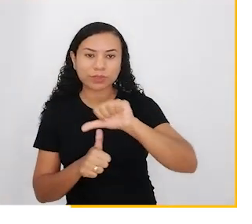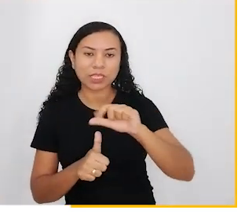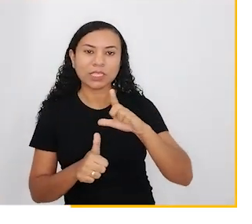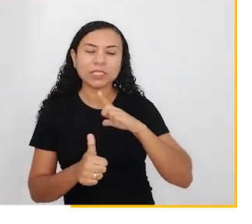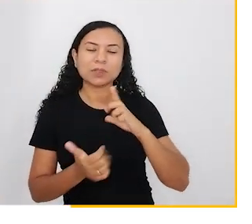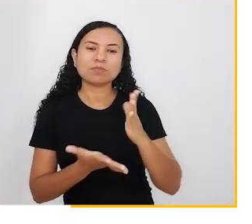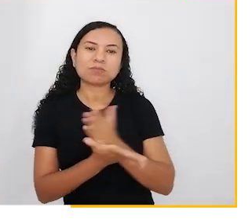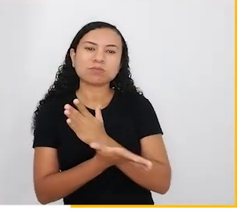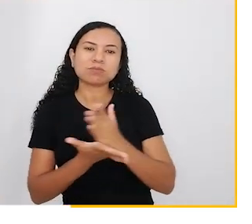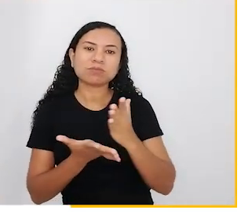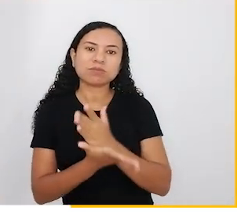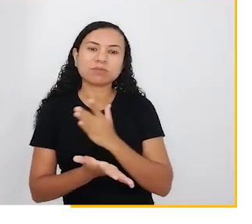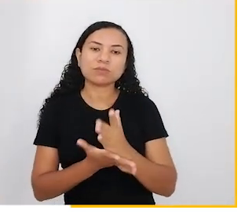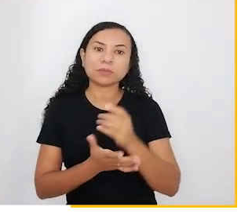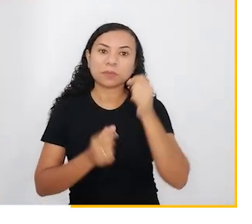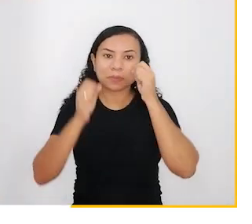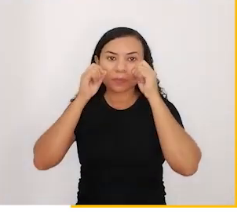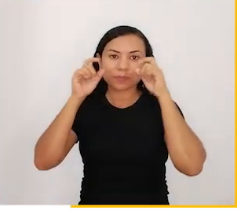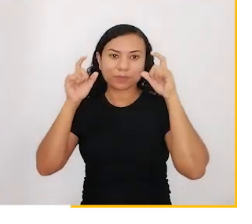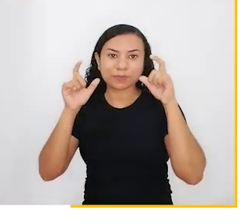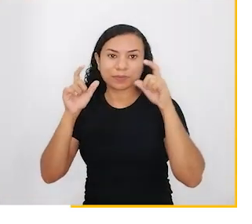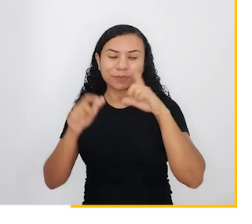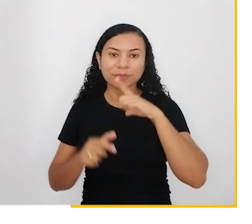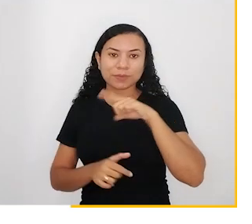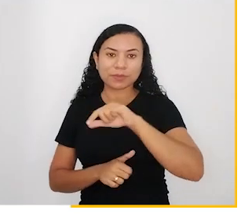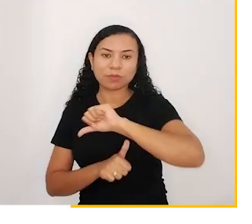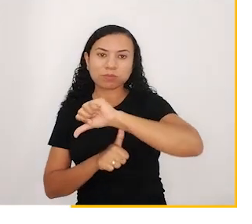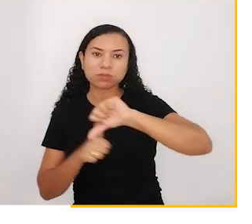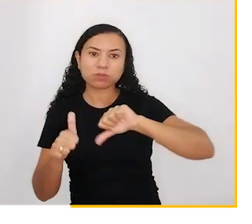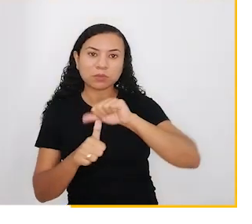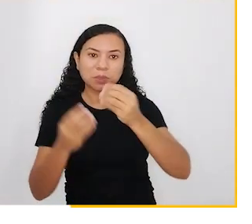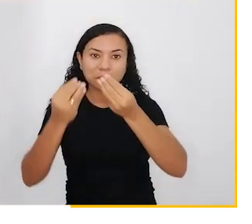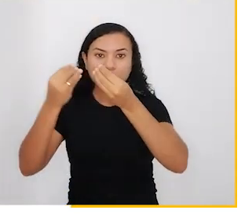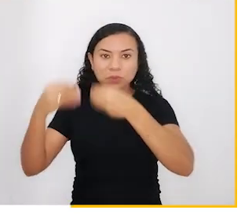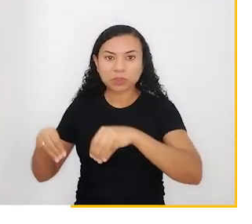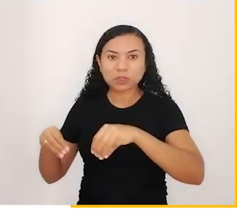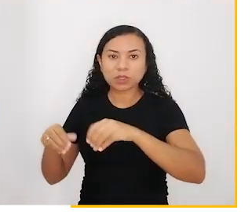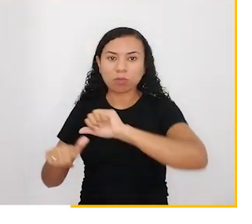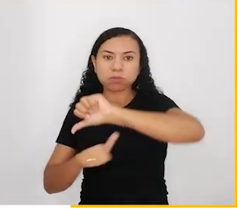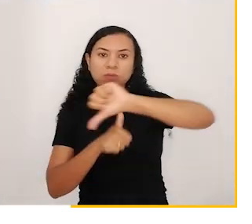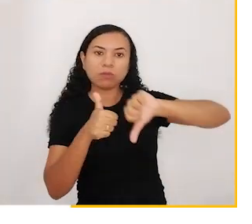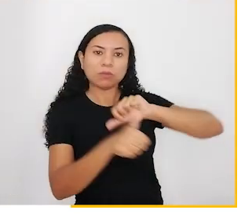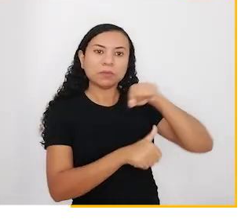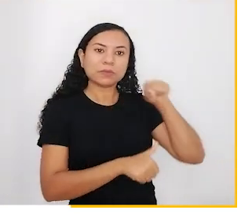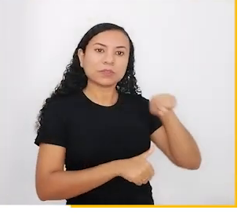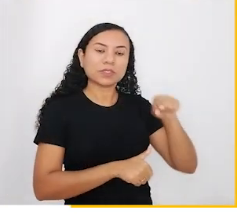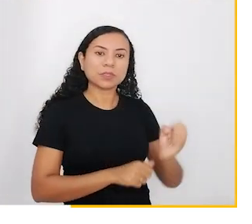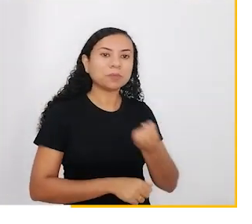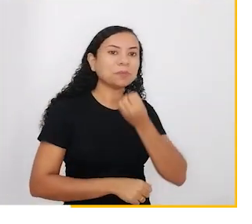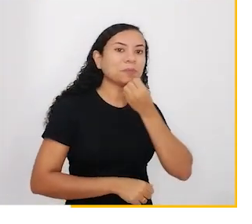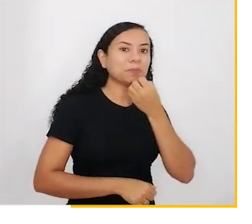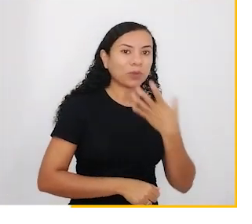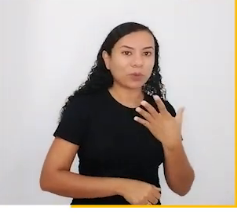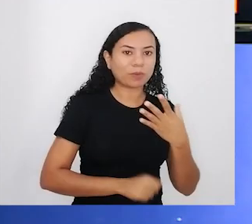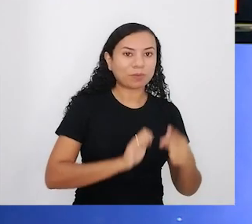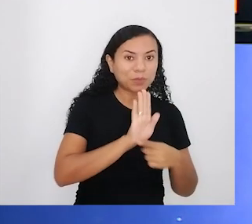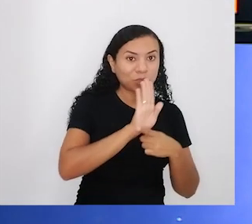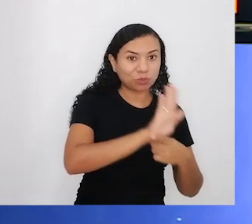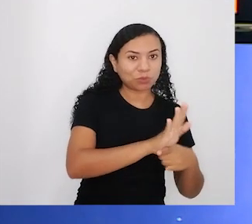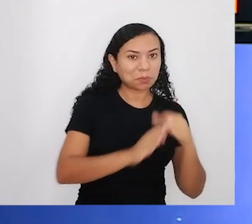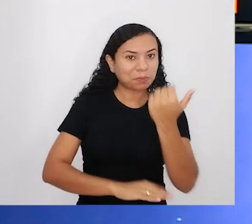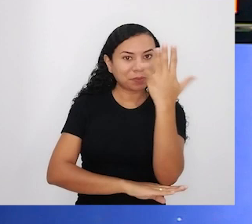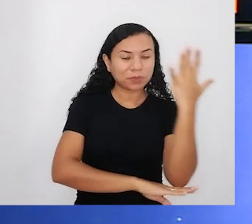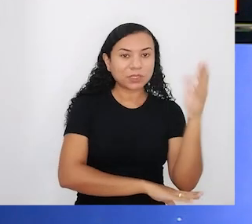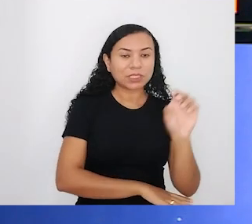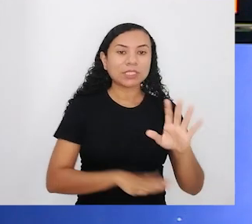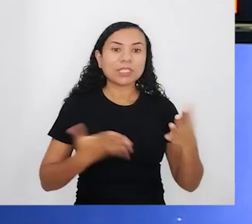extremo interesse quando você consegue fazer uma alteração de um resíduo prejudicial para um resíduo que não polui o meio ambiente. Então, você utilizar organismos,